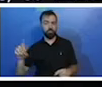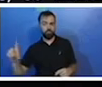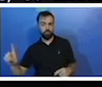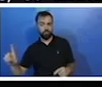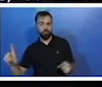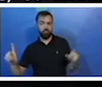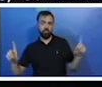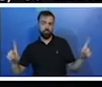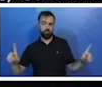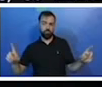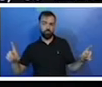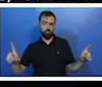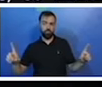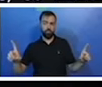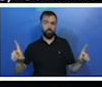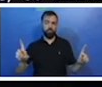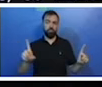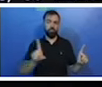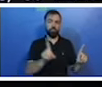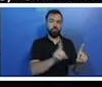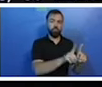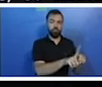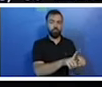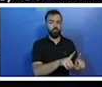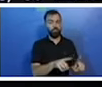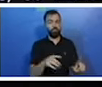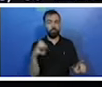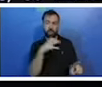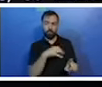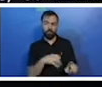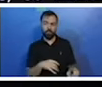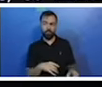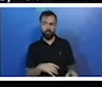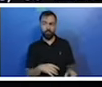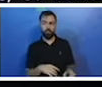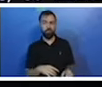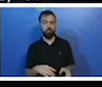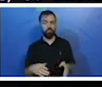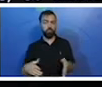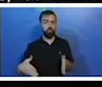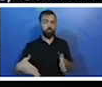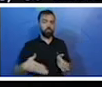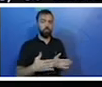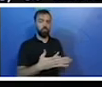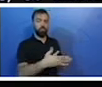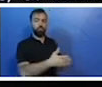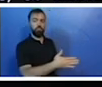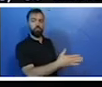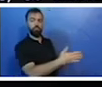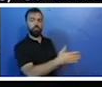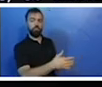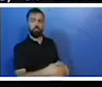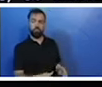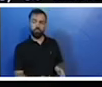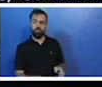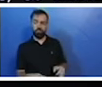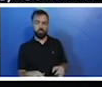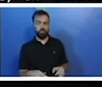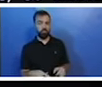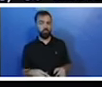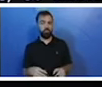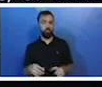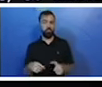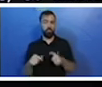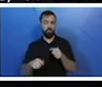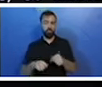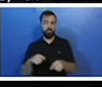tentar chegar no outro lugar o mais rápido possível. Geralmente são feitas em estradas, tá? E a bicicleta deles geralmente é mais